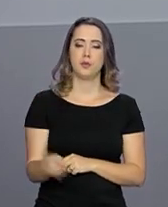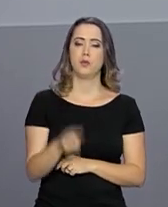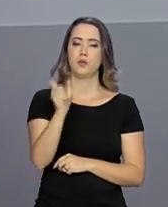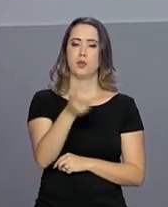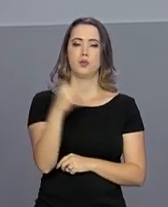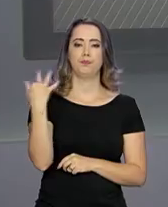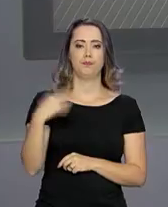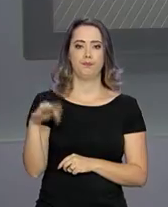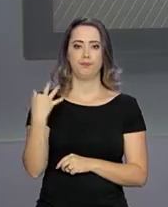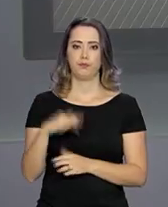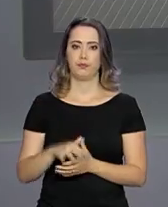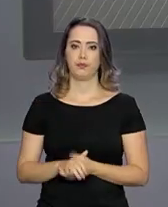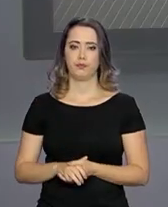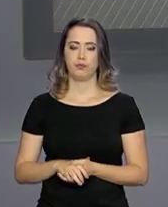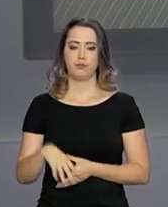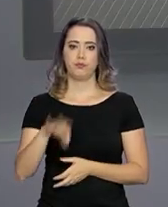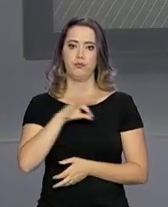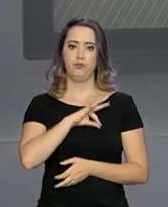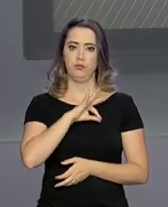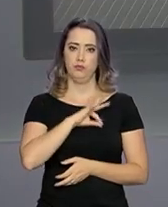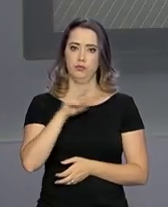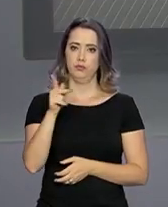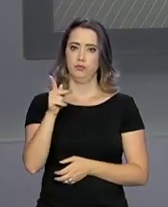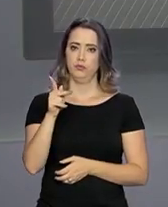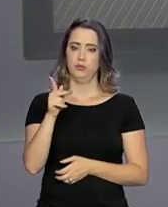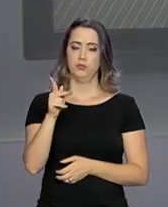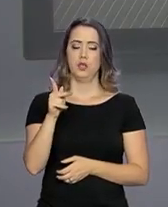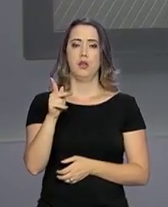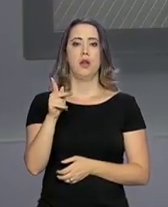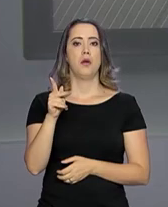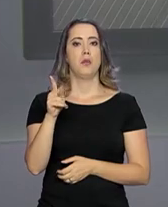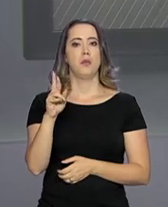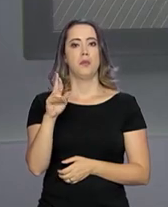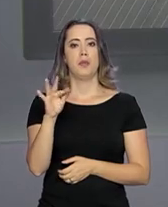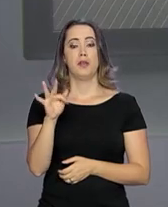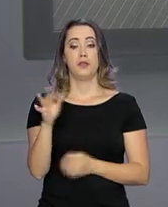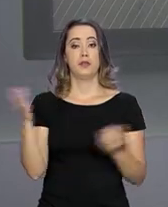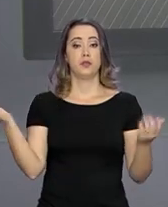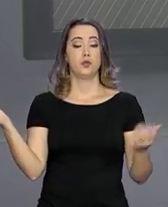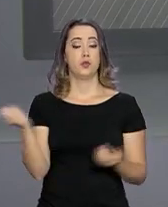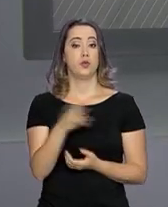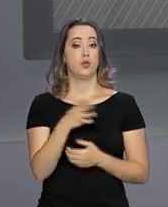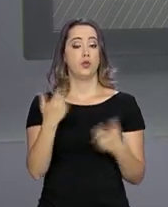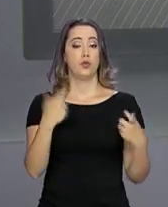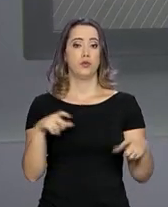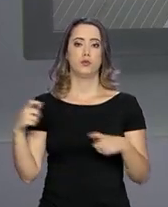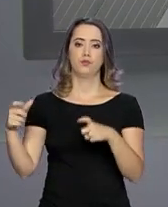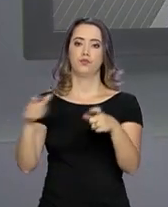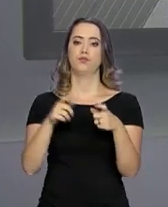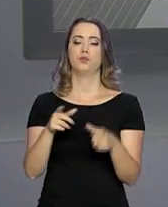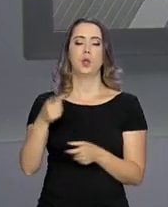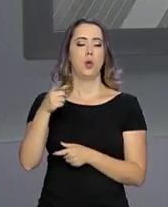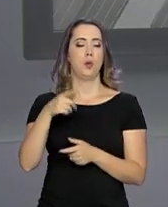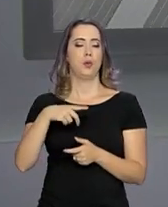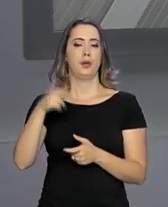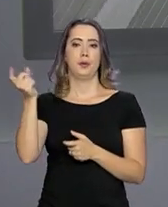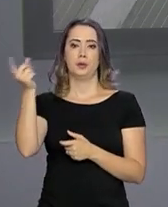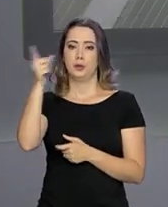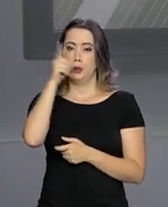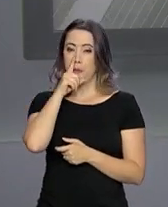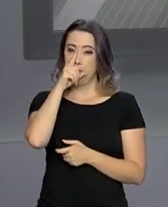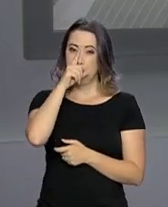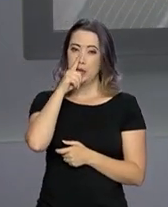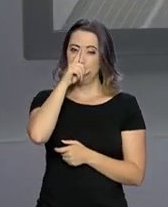idade. A Polícia Rodoviária Federal divulgou hoje um novo mapeamento nacional dos pontos vulneráveis à exploração